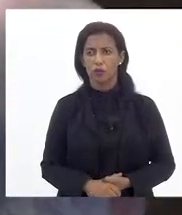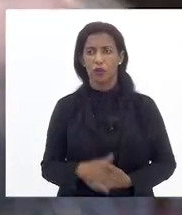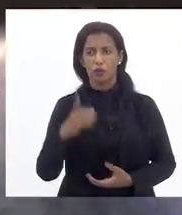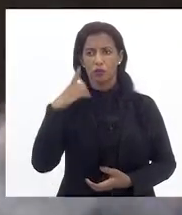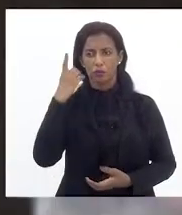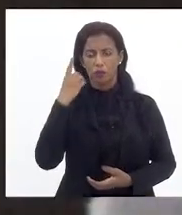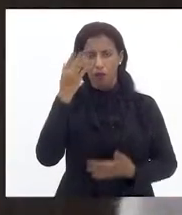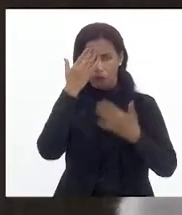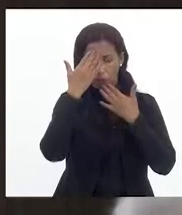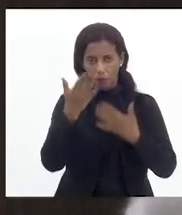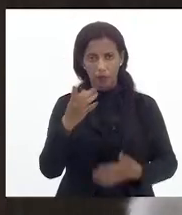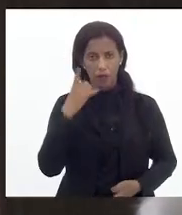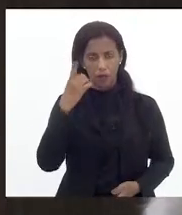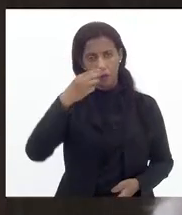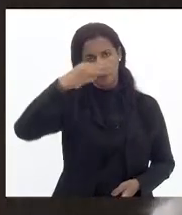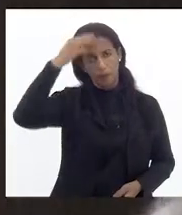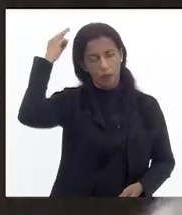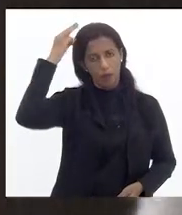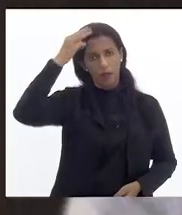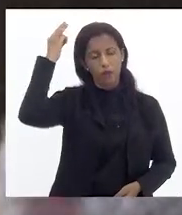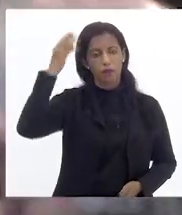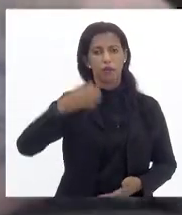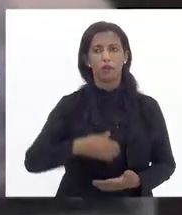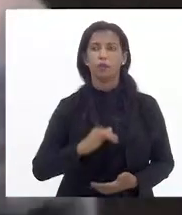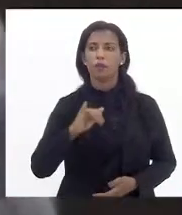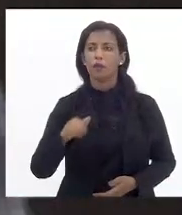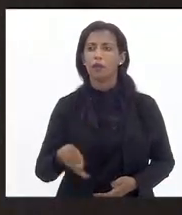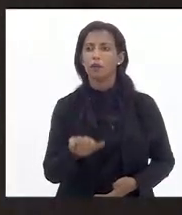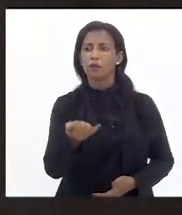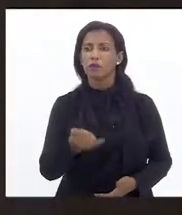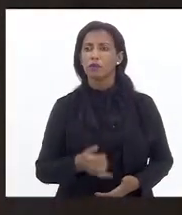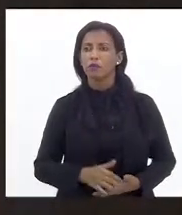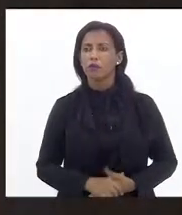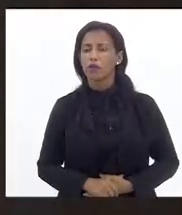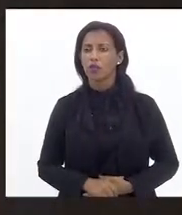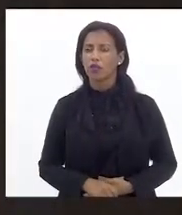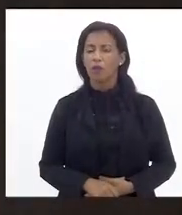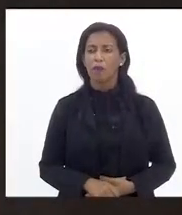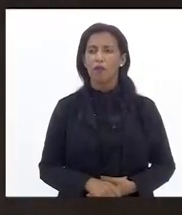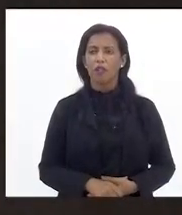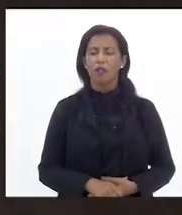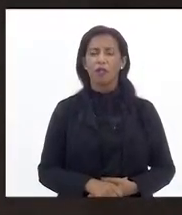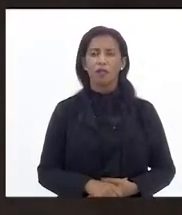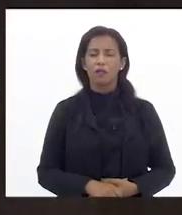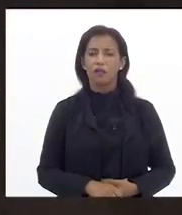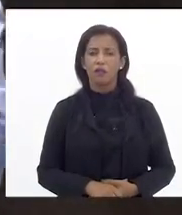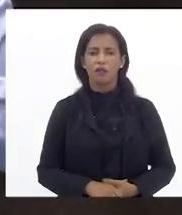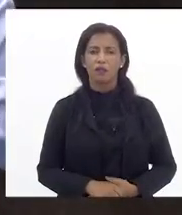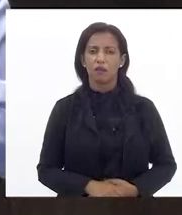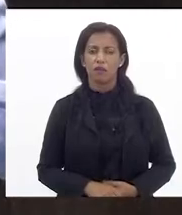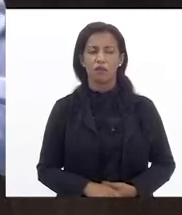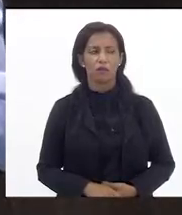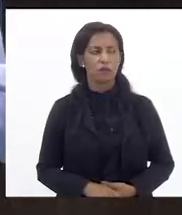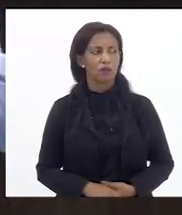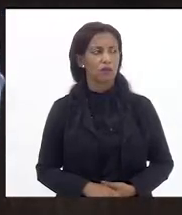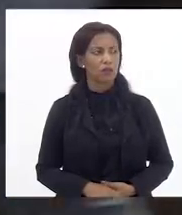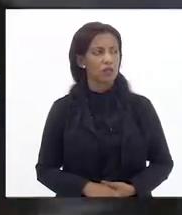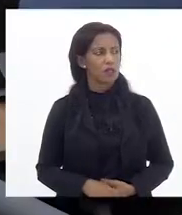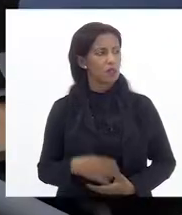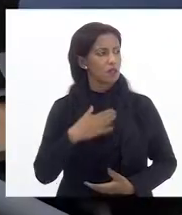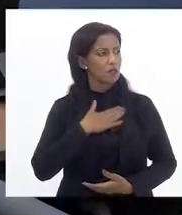Esses deputados obrigado ao Deputado Márcio Pacheco pela oportunidade eu gostaria aqui de